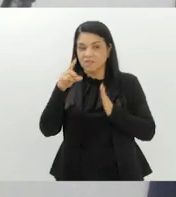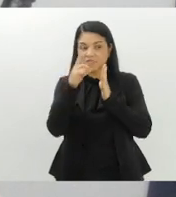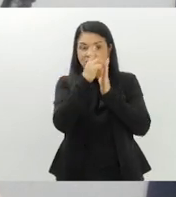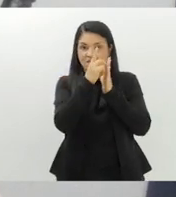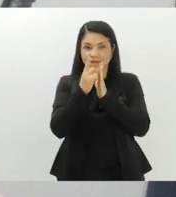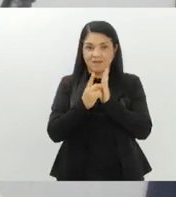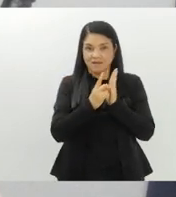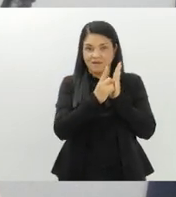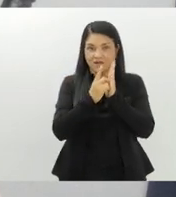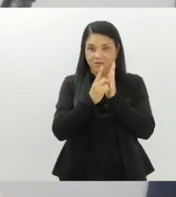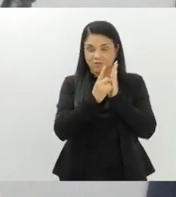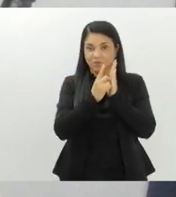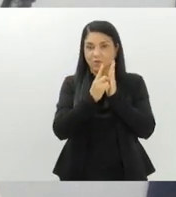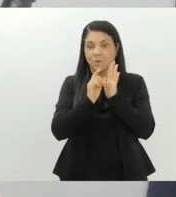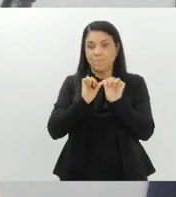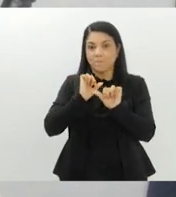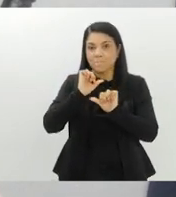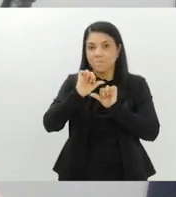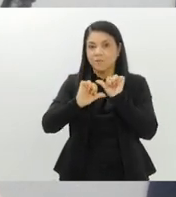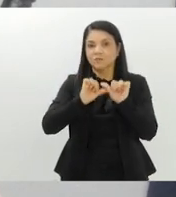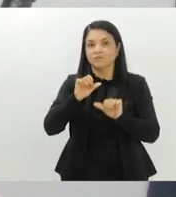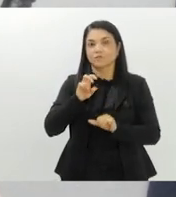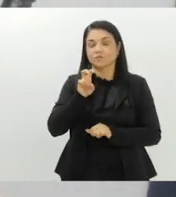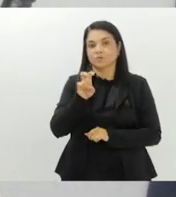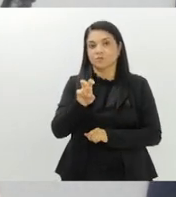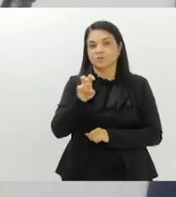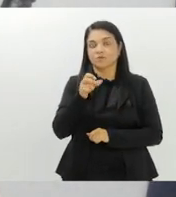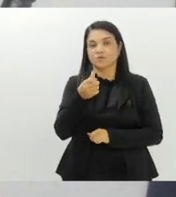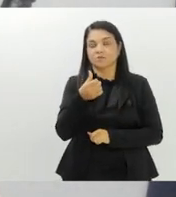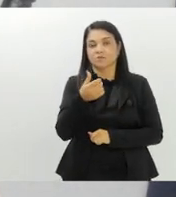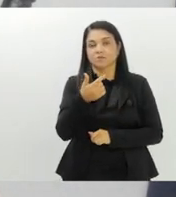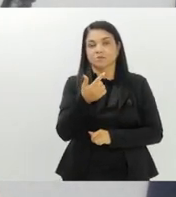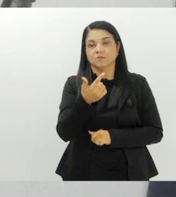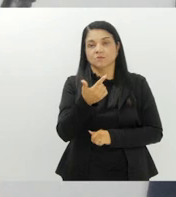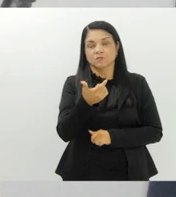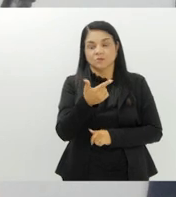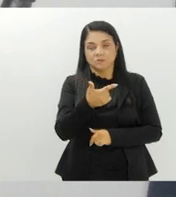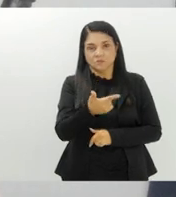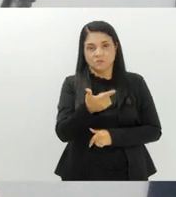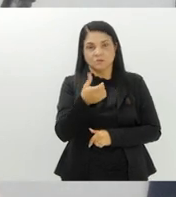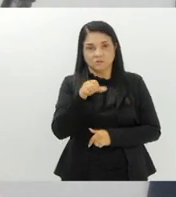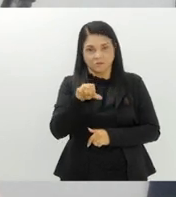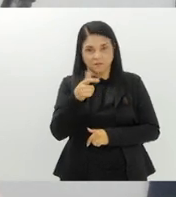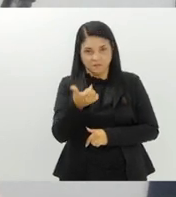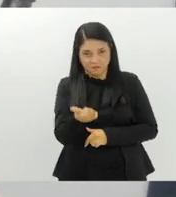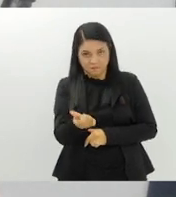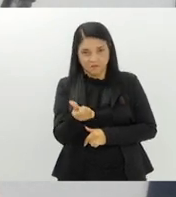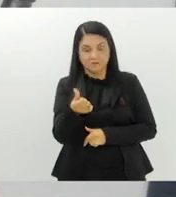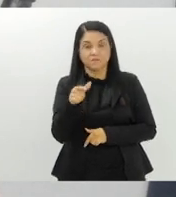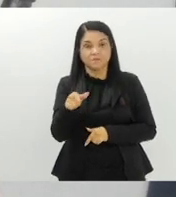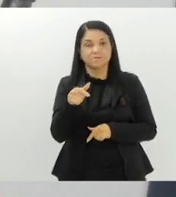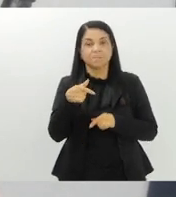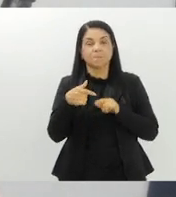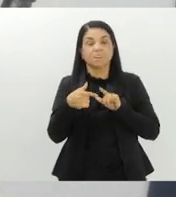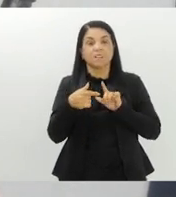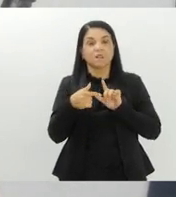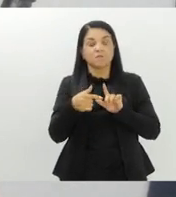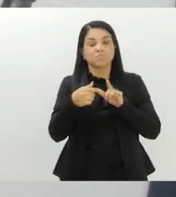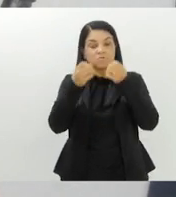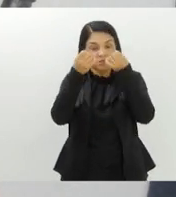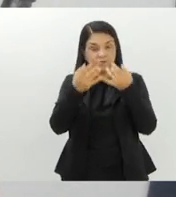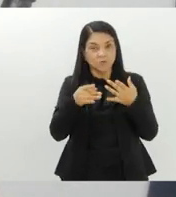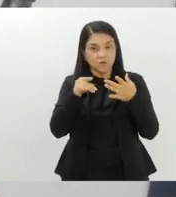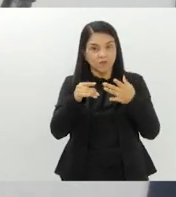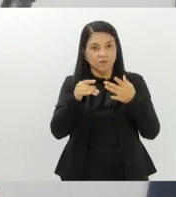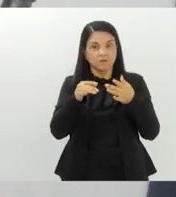decreto modificando o 5.296 para dizer o seguinte, que os altares e